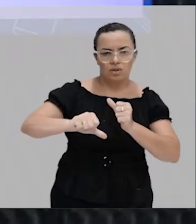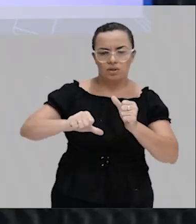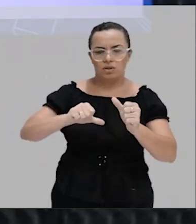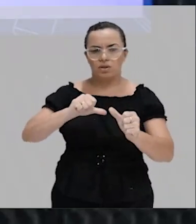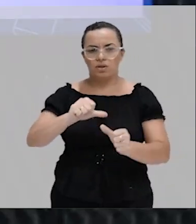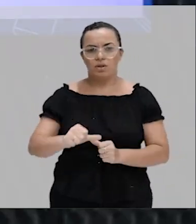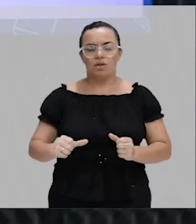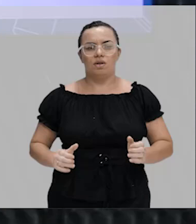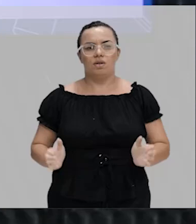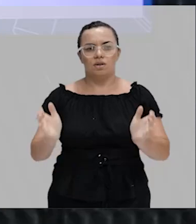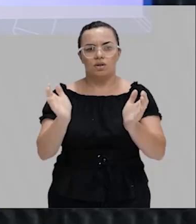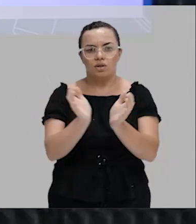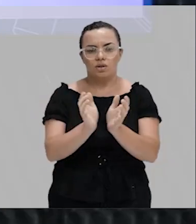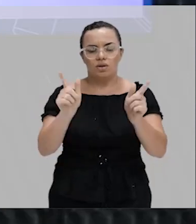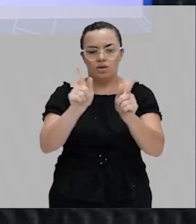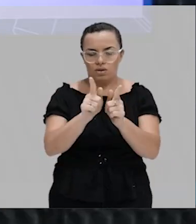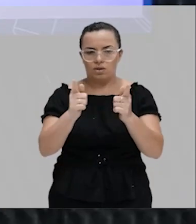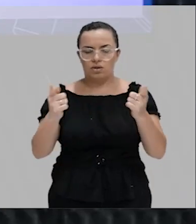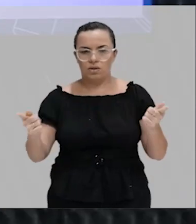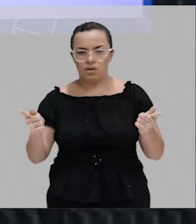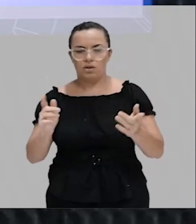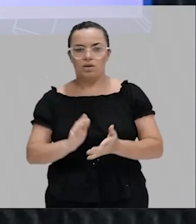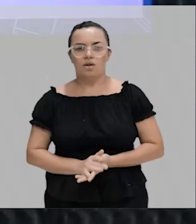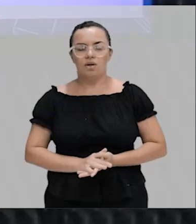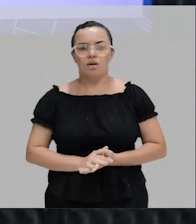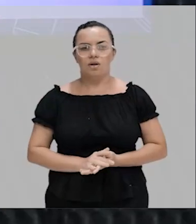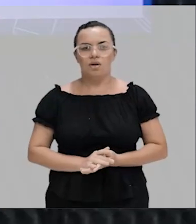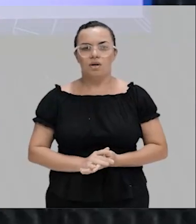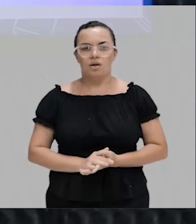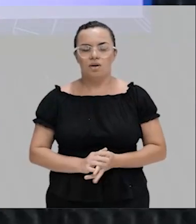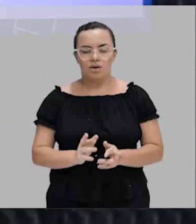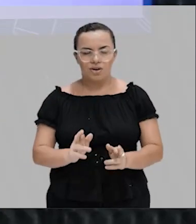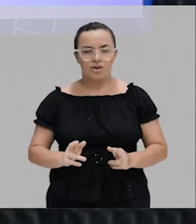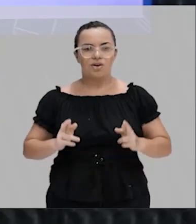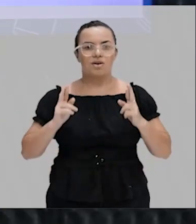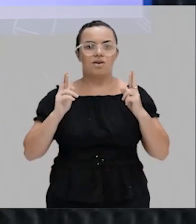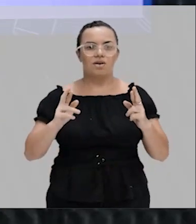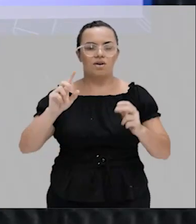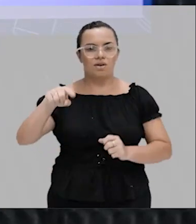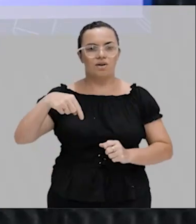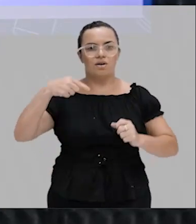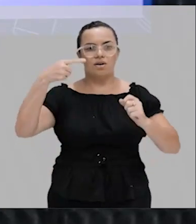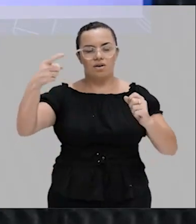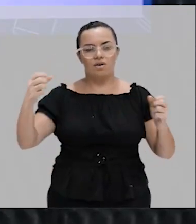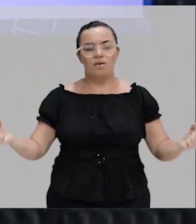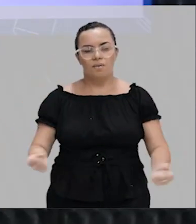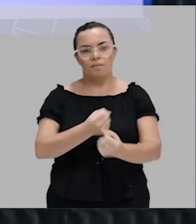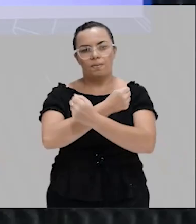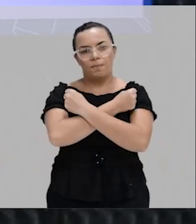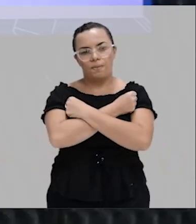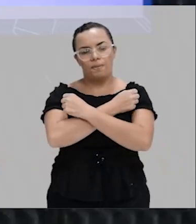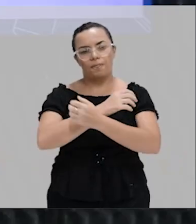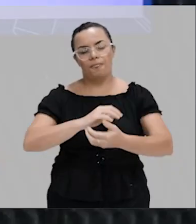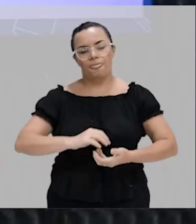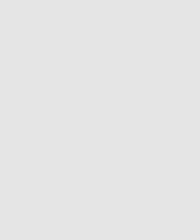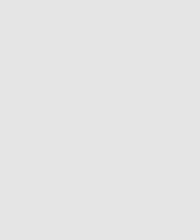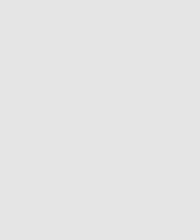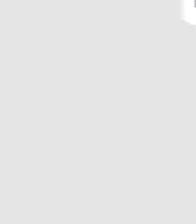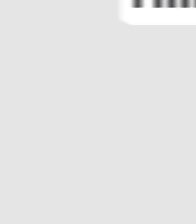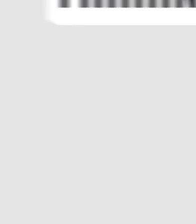da classe gramatical. Eu aguardo vocês na próxima aula. Um grande abraço e até a próxima.